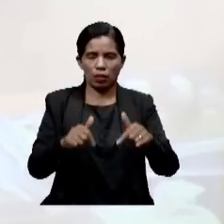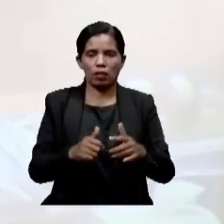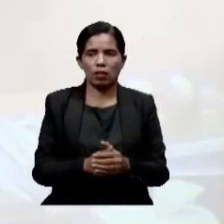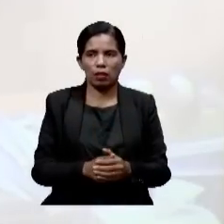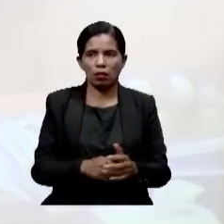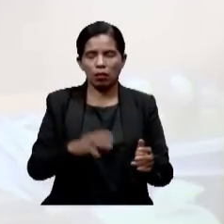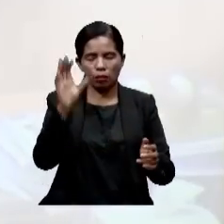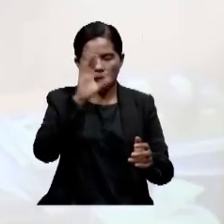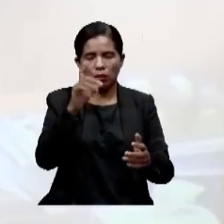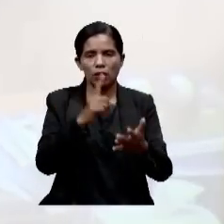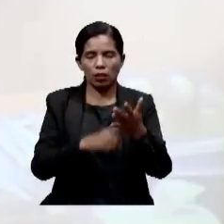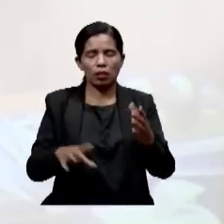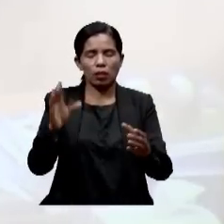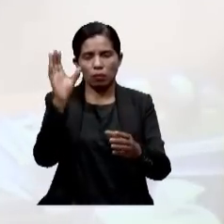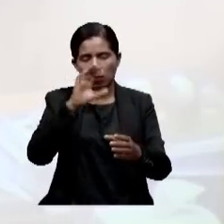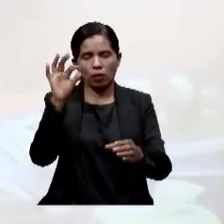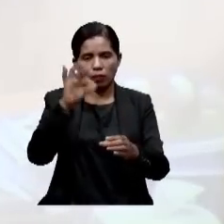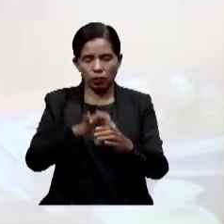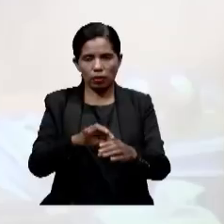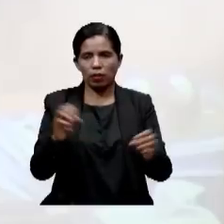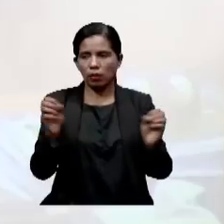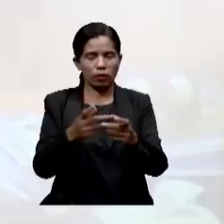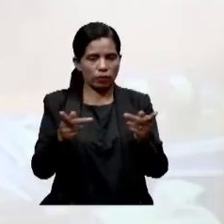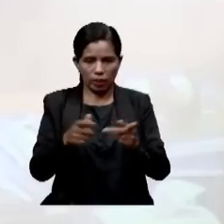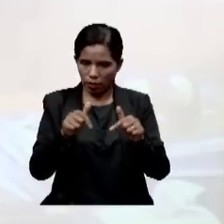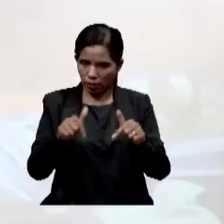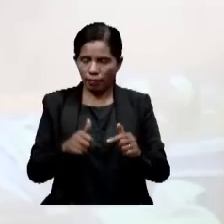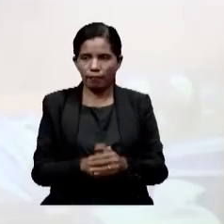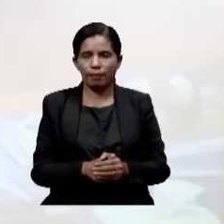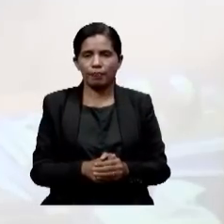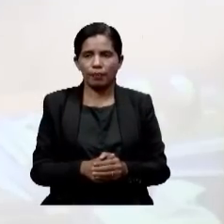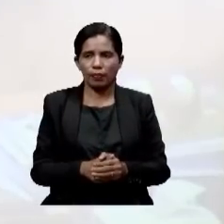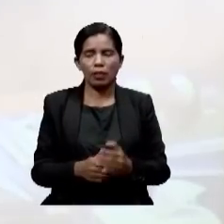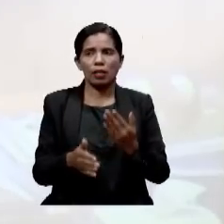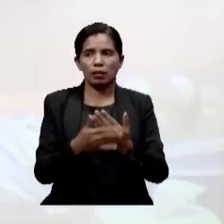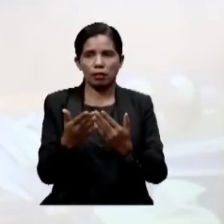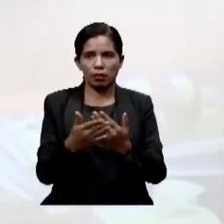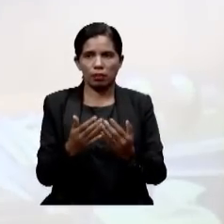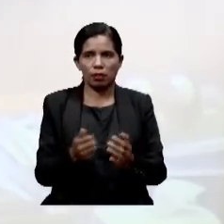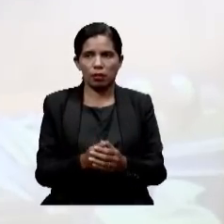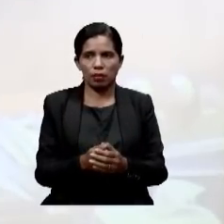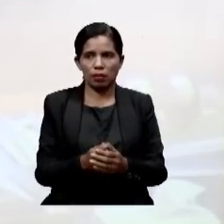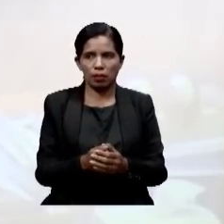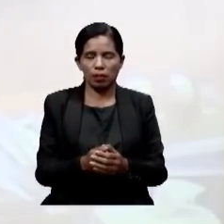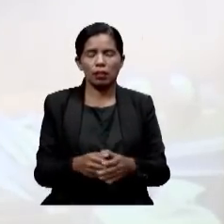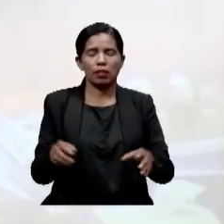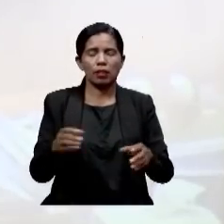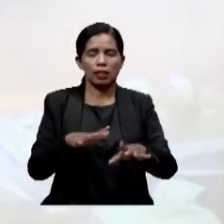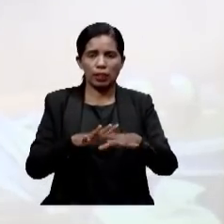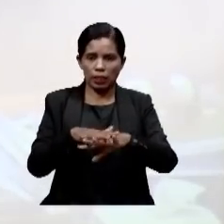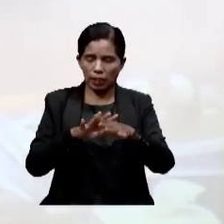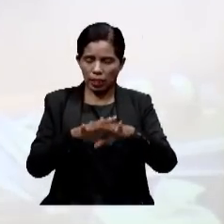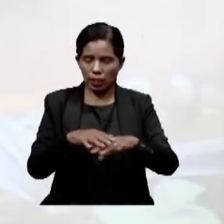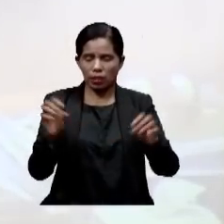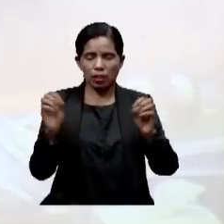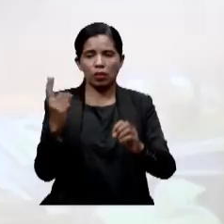buka sai de magne buka vot skari mas laos fatin de ne bro tene simples trezen stal ne ne tais ne laso e kusi